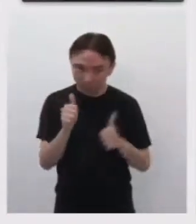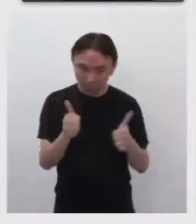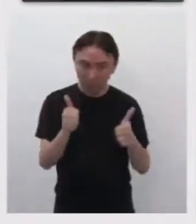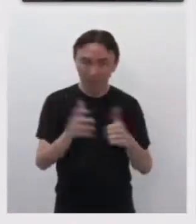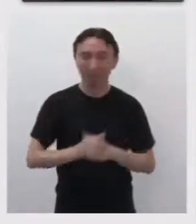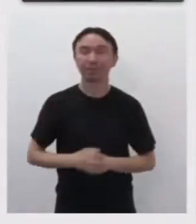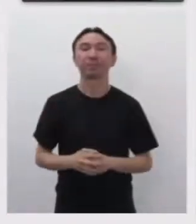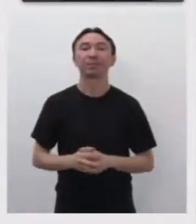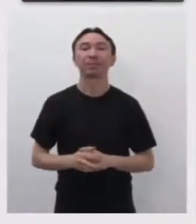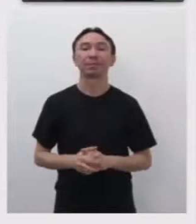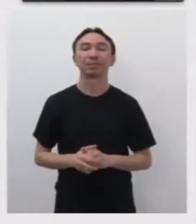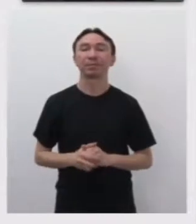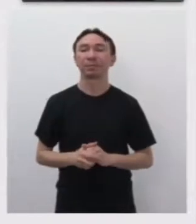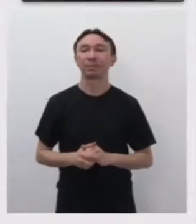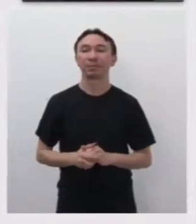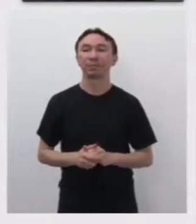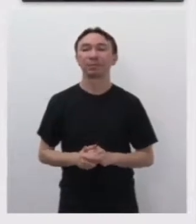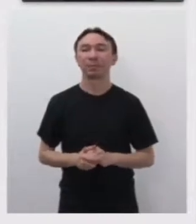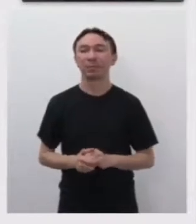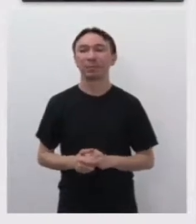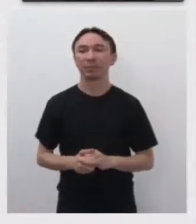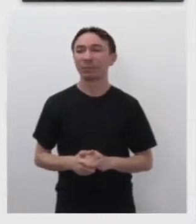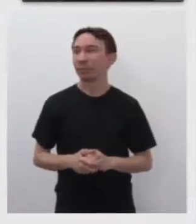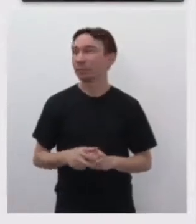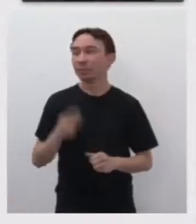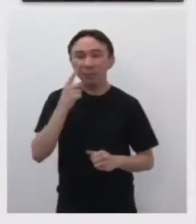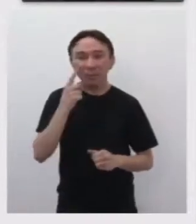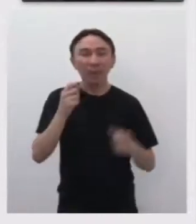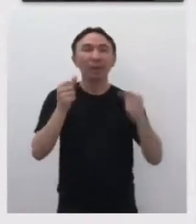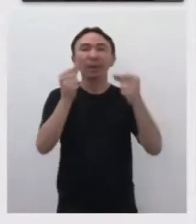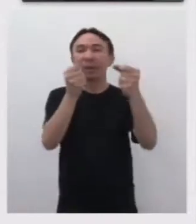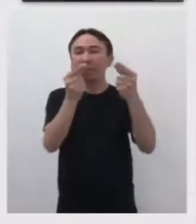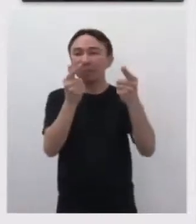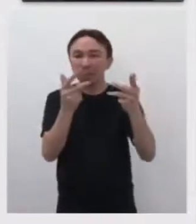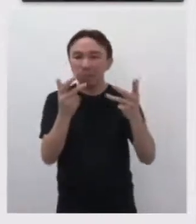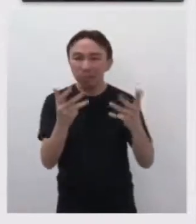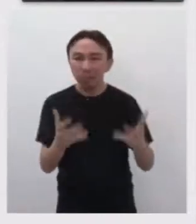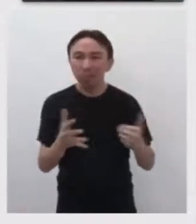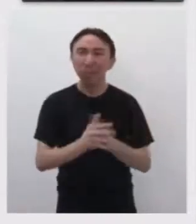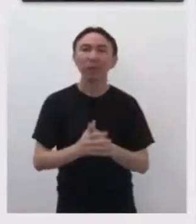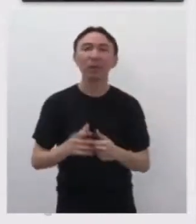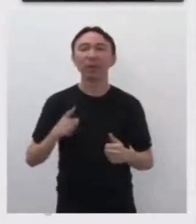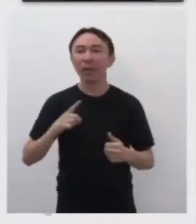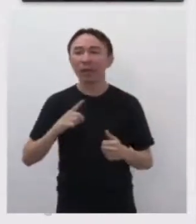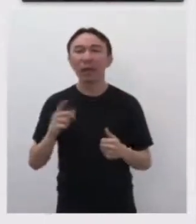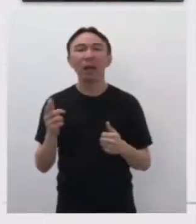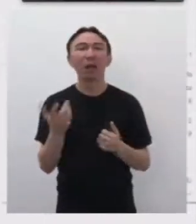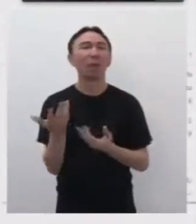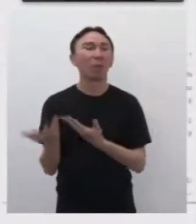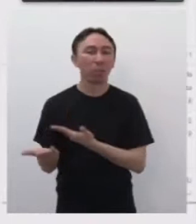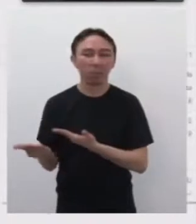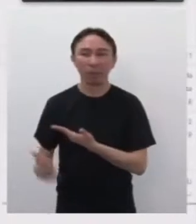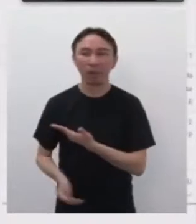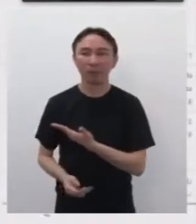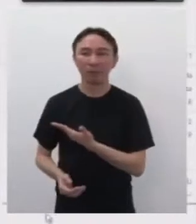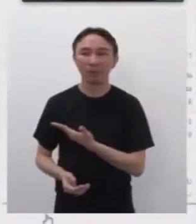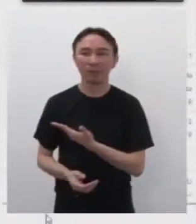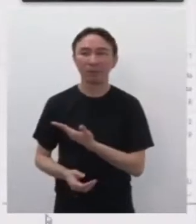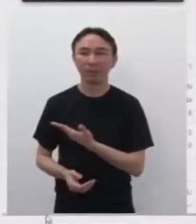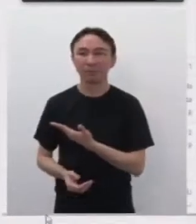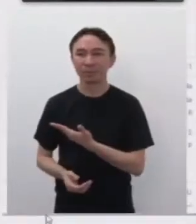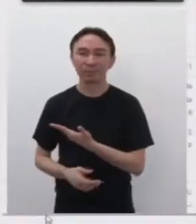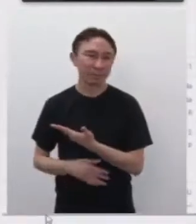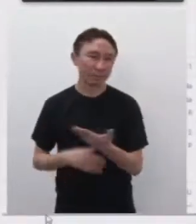Então, aqui, de novo, ele aqui explica, né? Inclusive, esse aqui é o nosso monitor, né? E assim